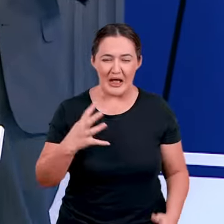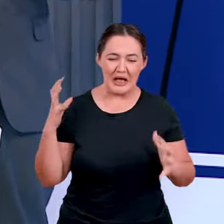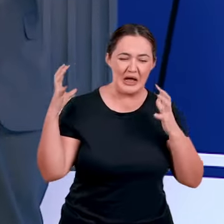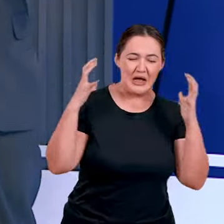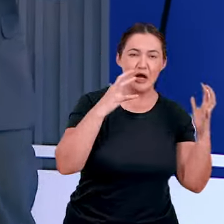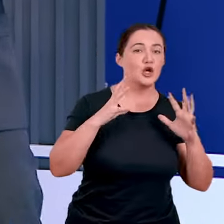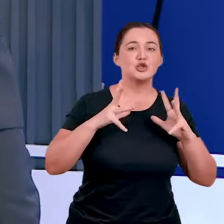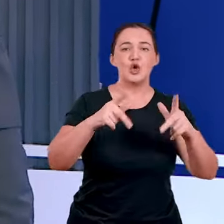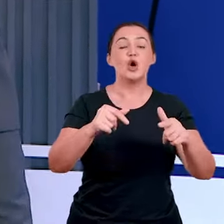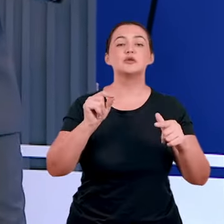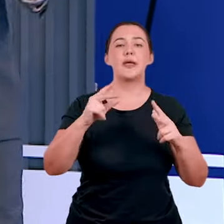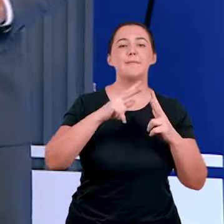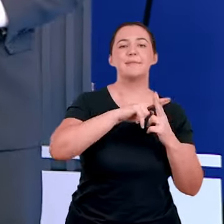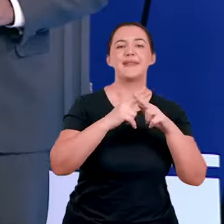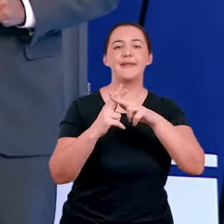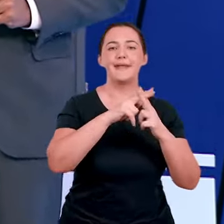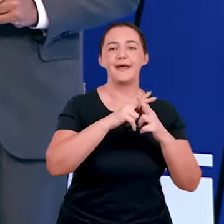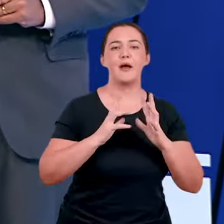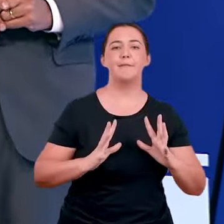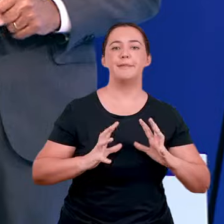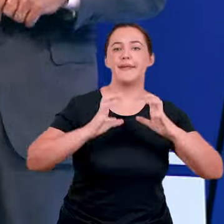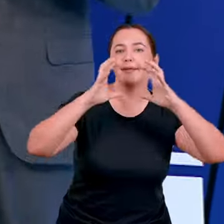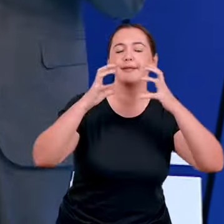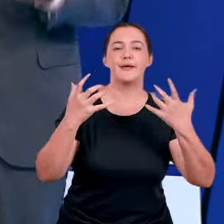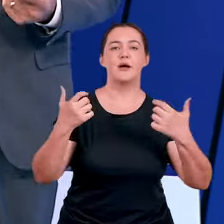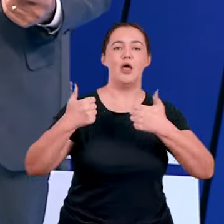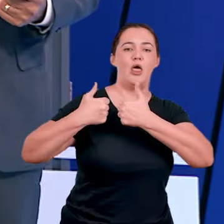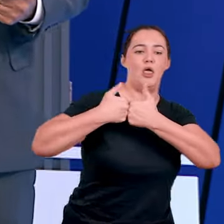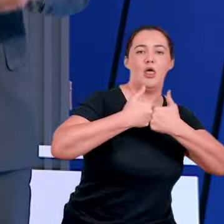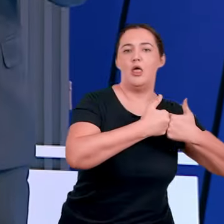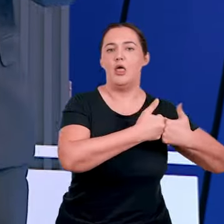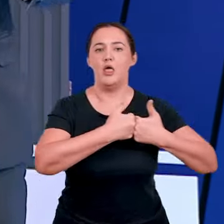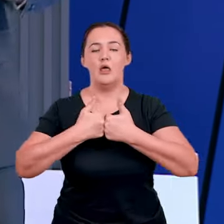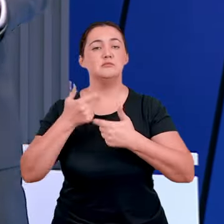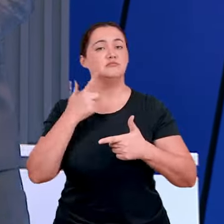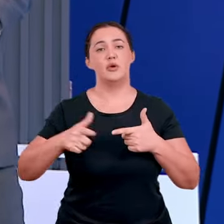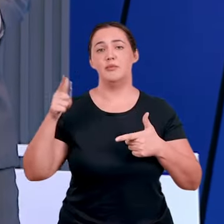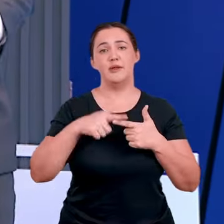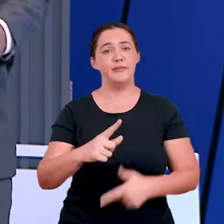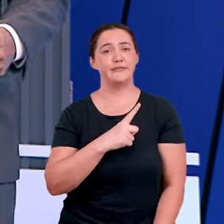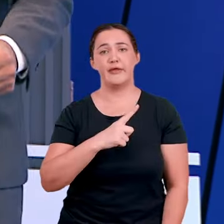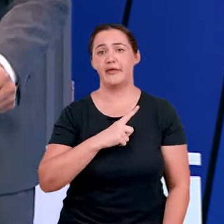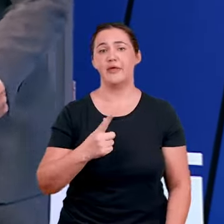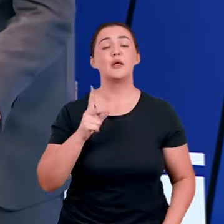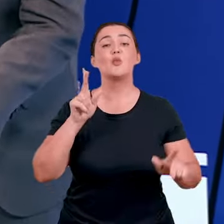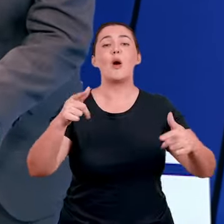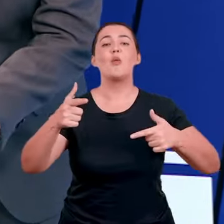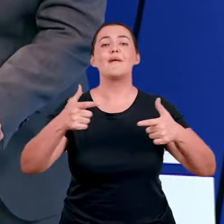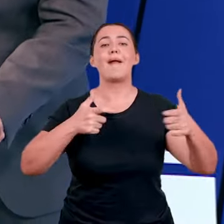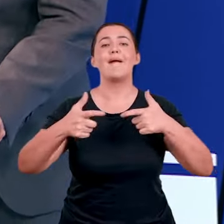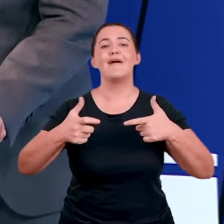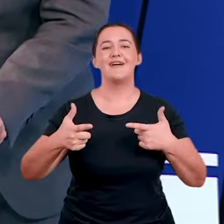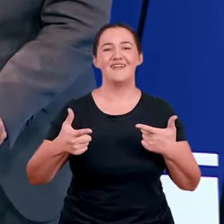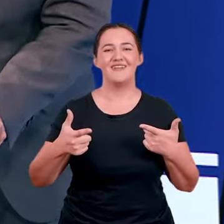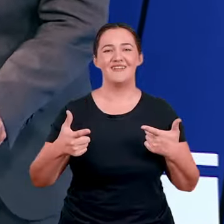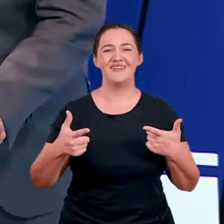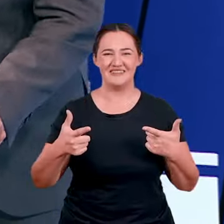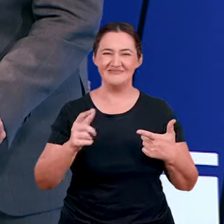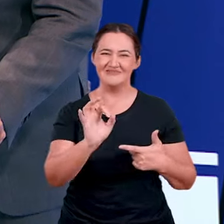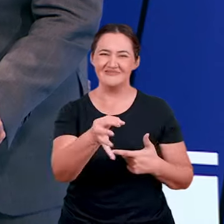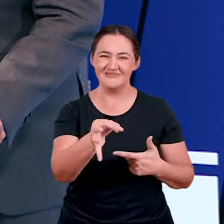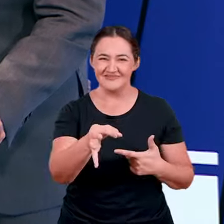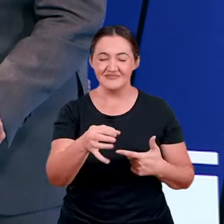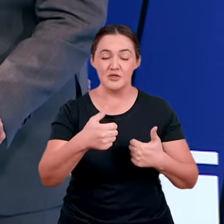pode dizer assim para mim, pastor, todo combate é ruim. Todo combate é um problema. todo combate é uma guerra, é uma